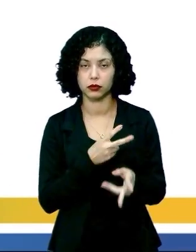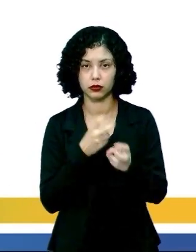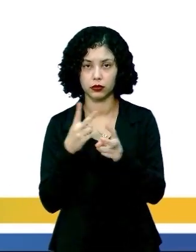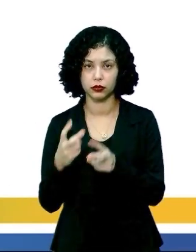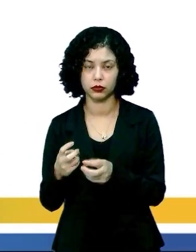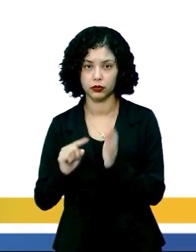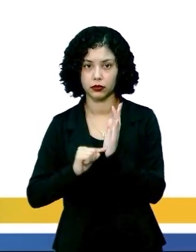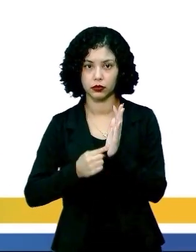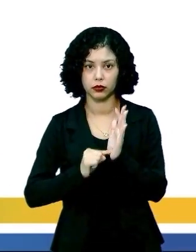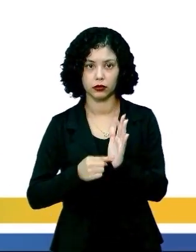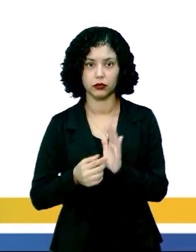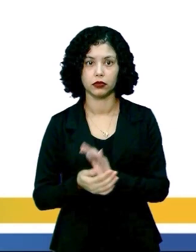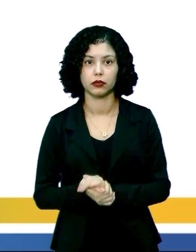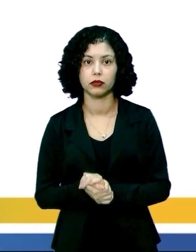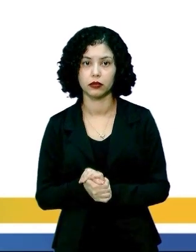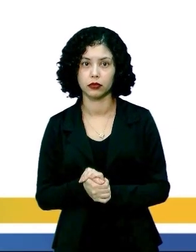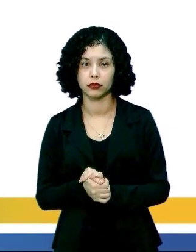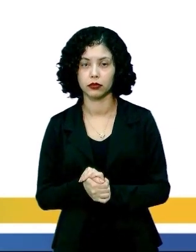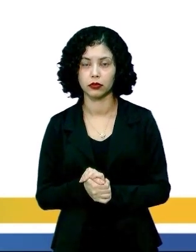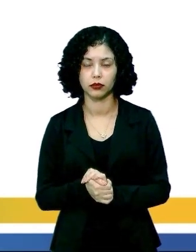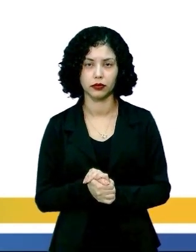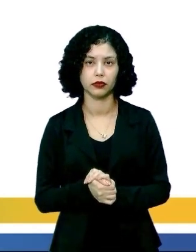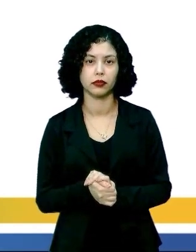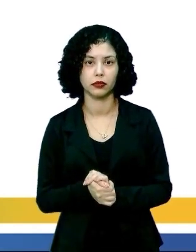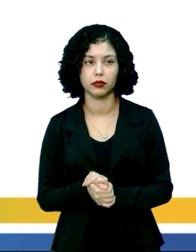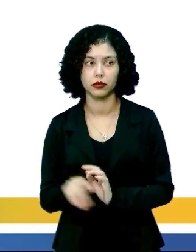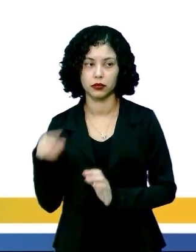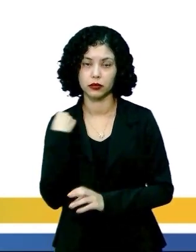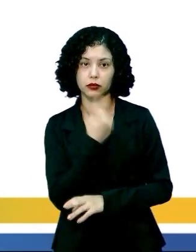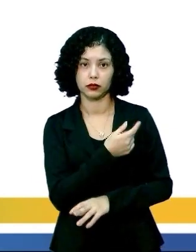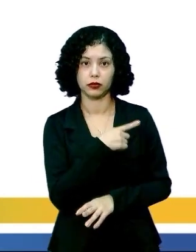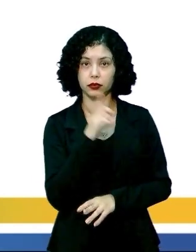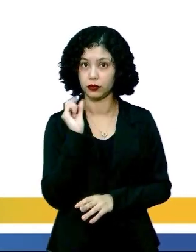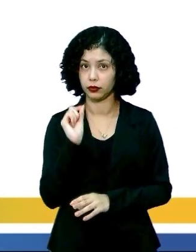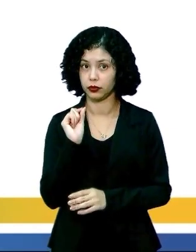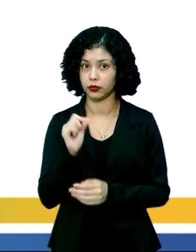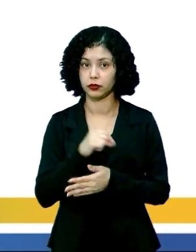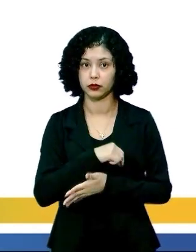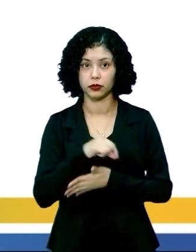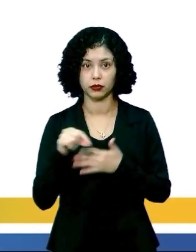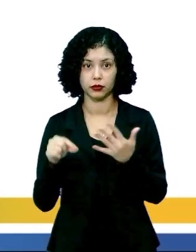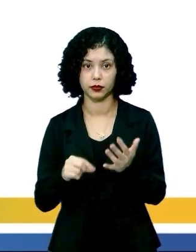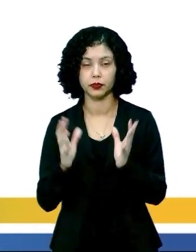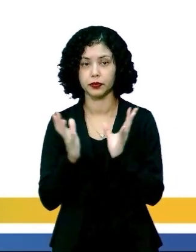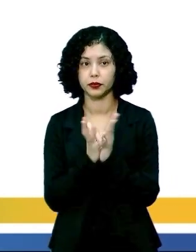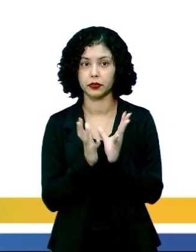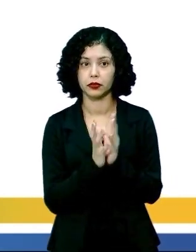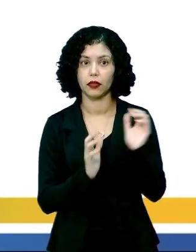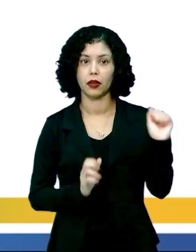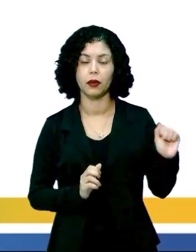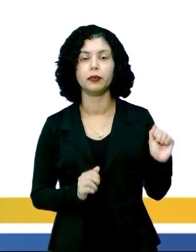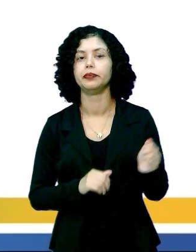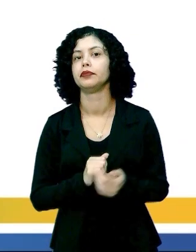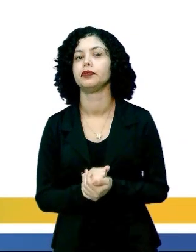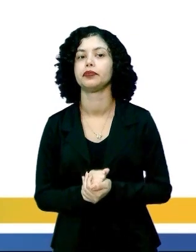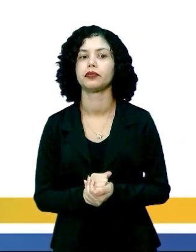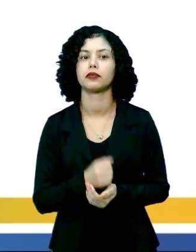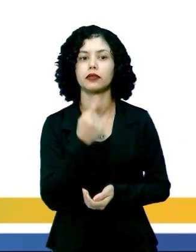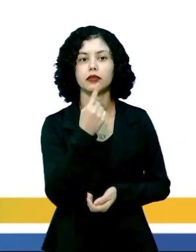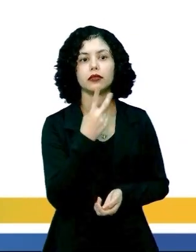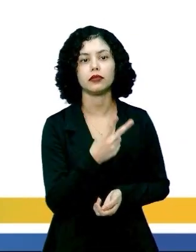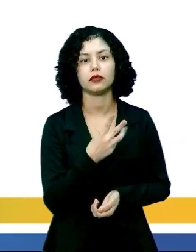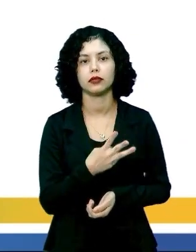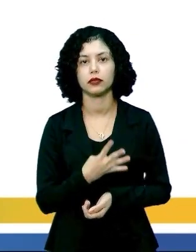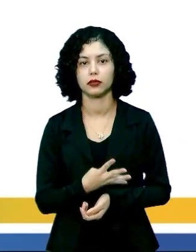observe nesses pontos, vai ser a geratriz. Que nós temos aí os elementos do conjunto A, 1, 2, 3